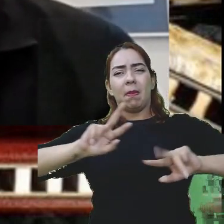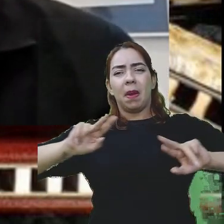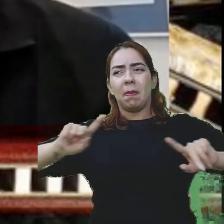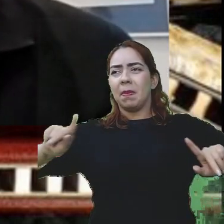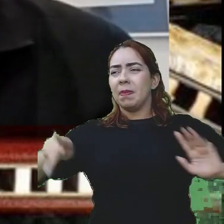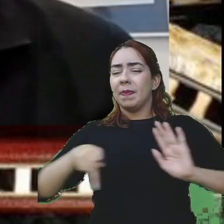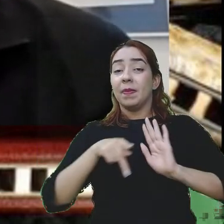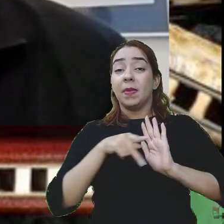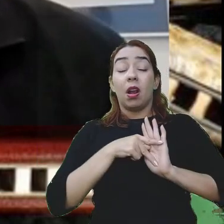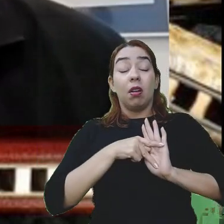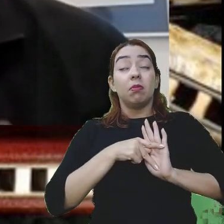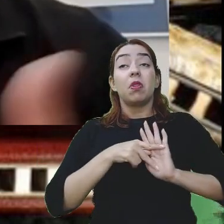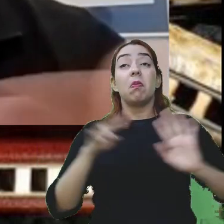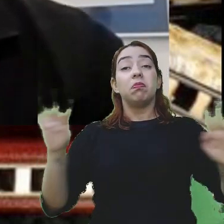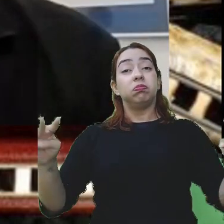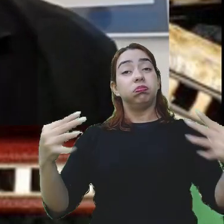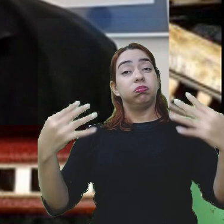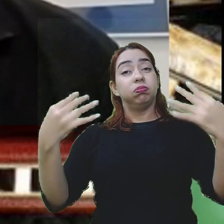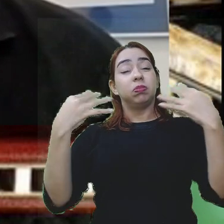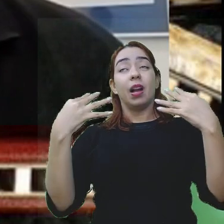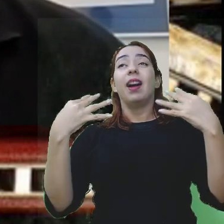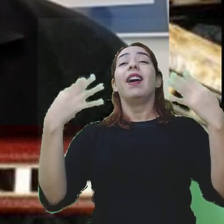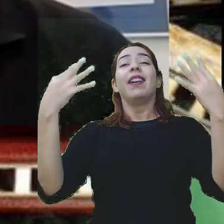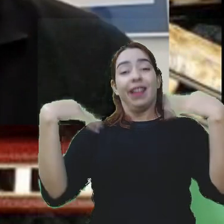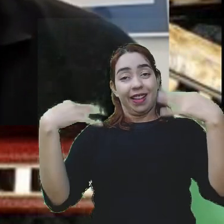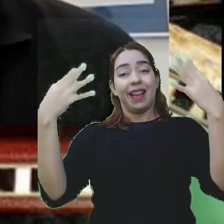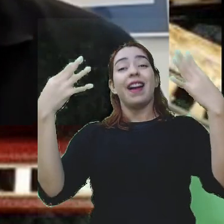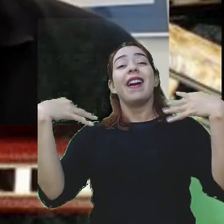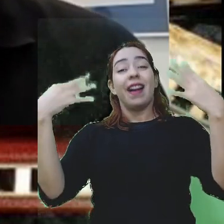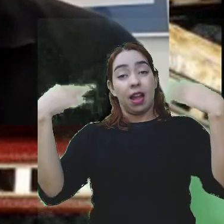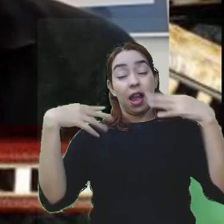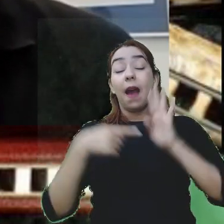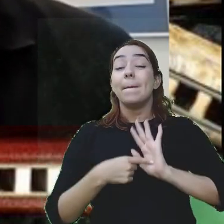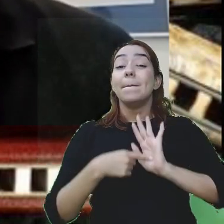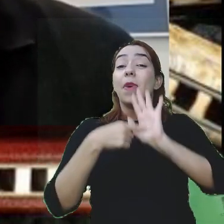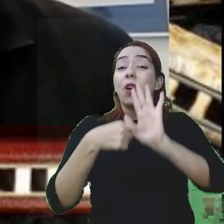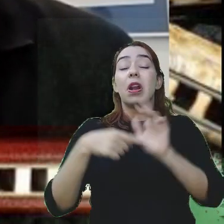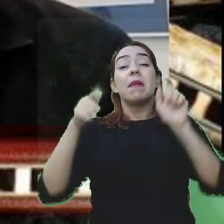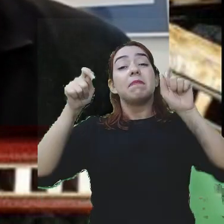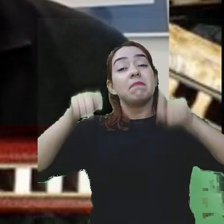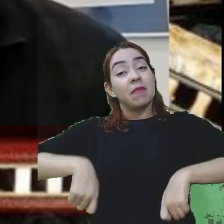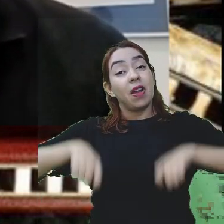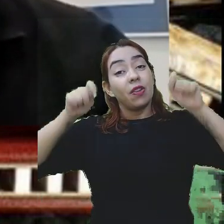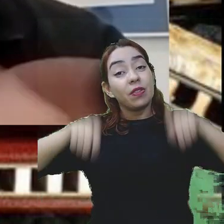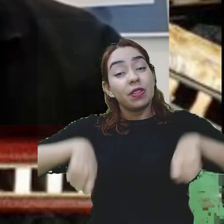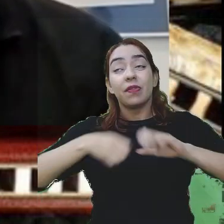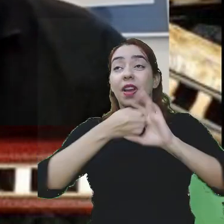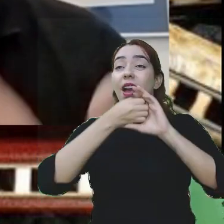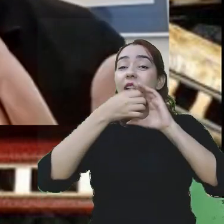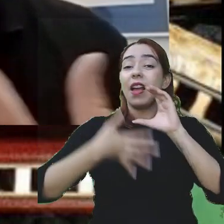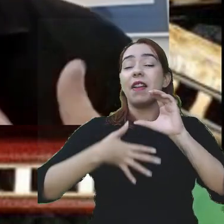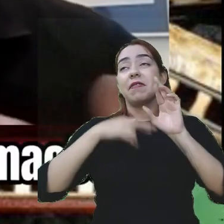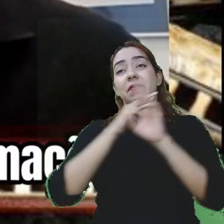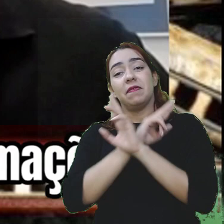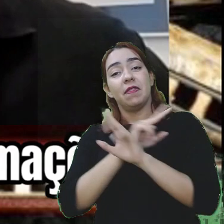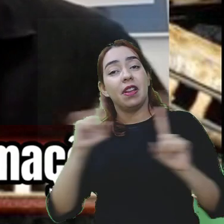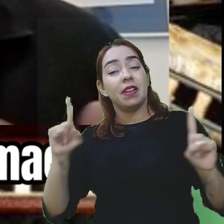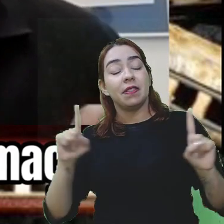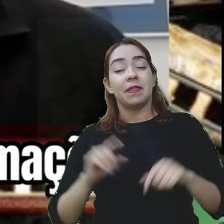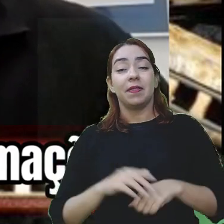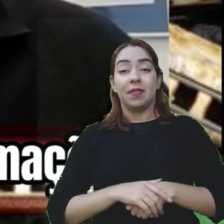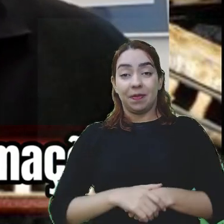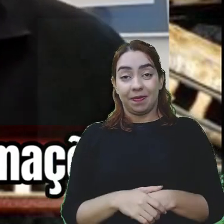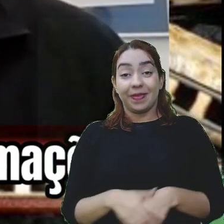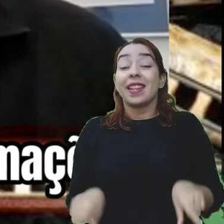isso, mostrar para as pessoas todas essas possibilidades, todas essas variáveis, e